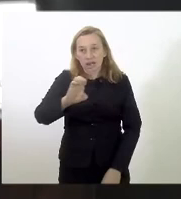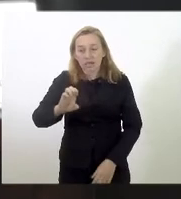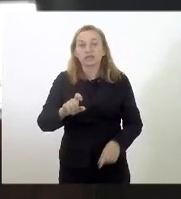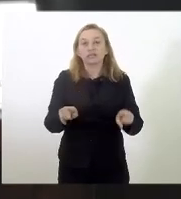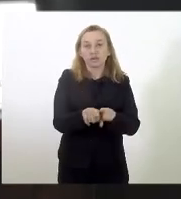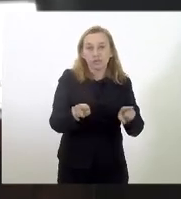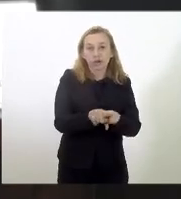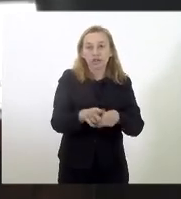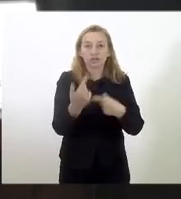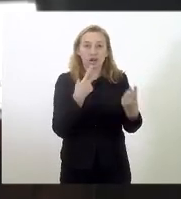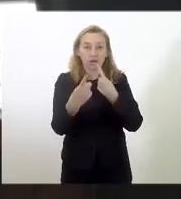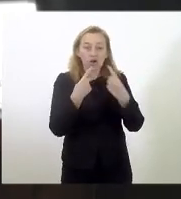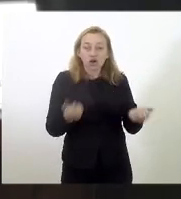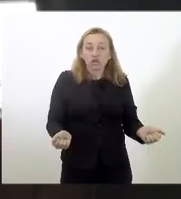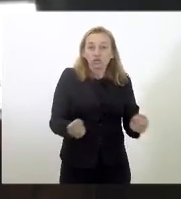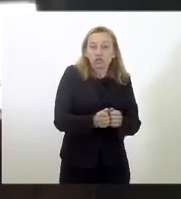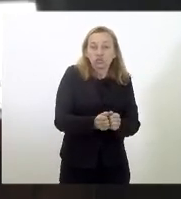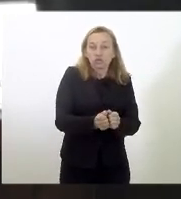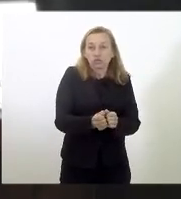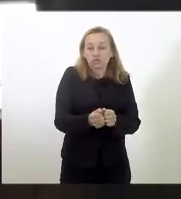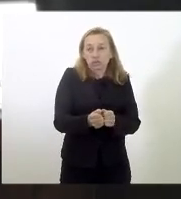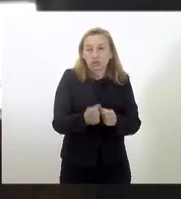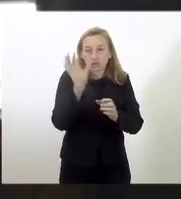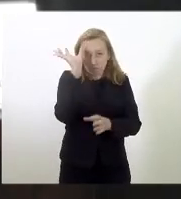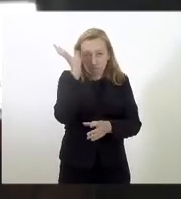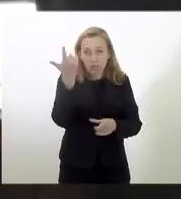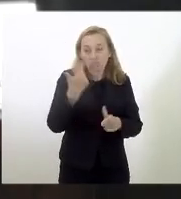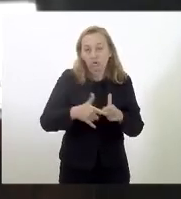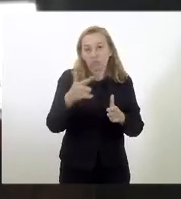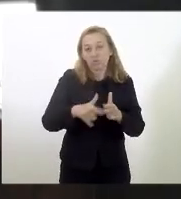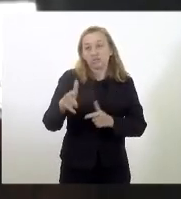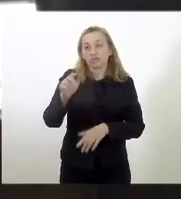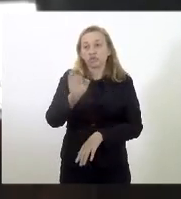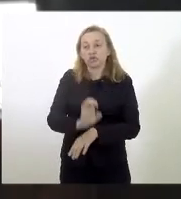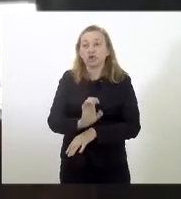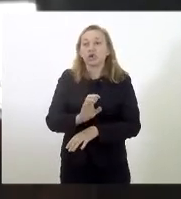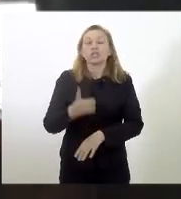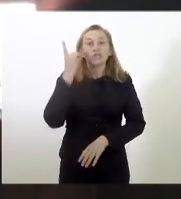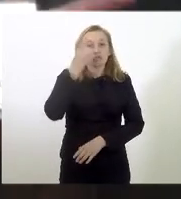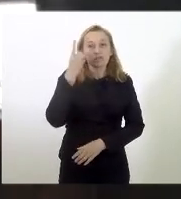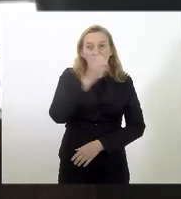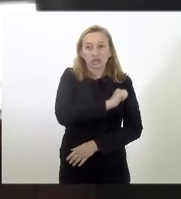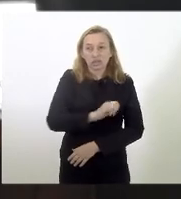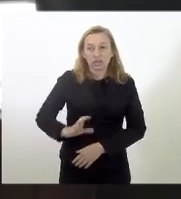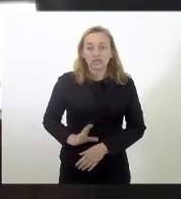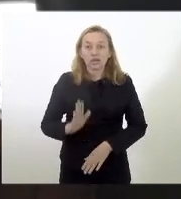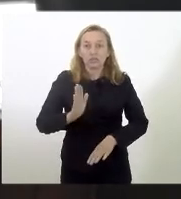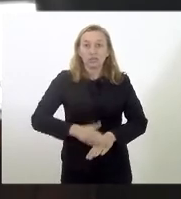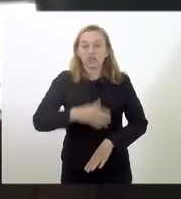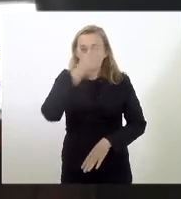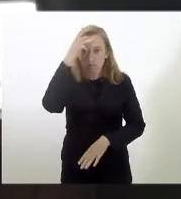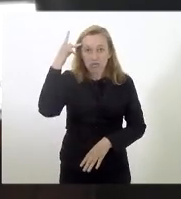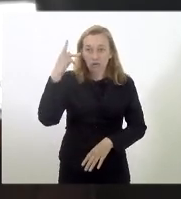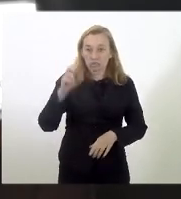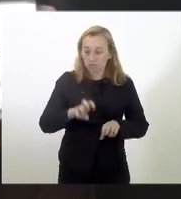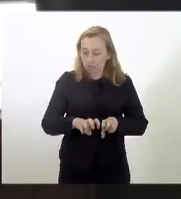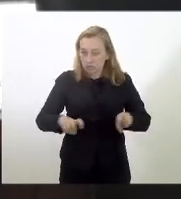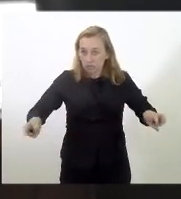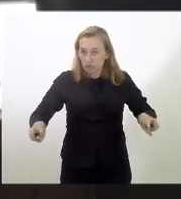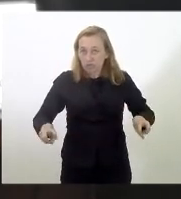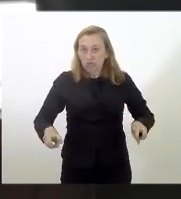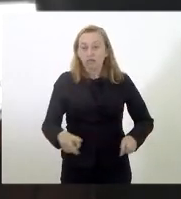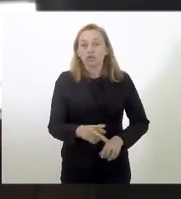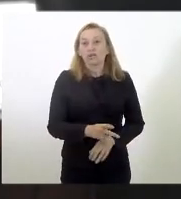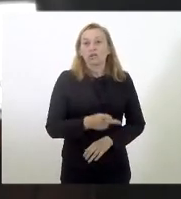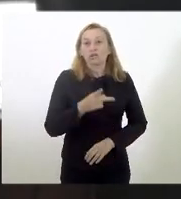para juntos resolvermos os problemas do Estado. Deputado André Siciliano, demais integrantes da mesa, vou aqui me abster